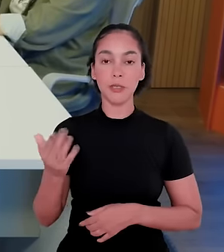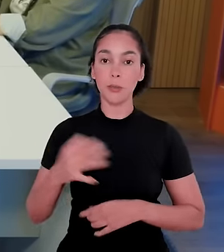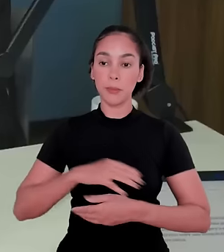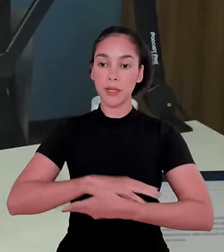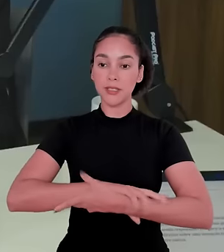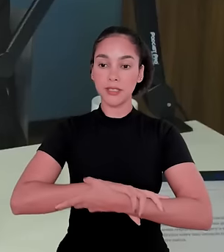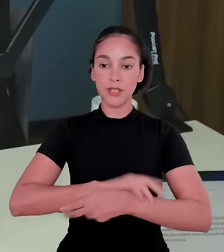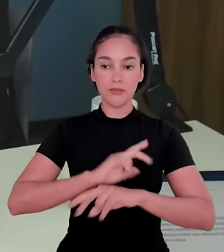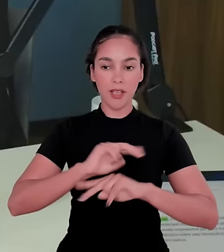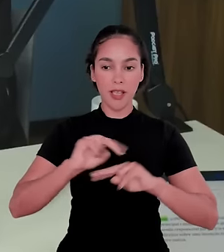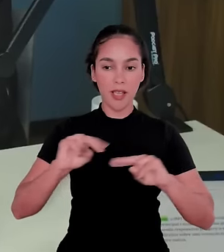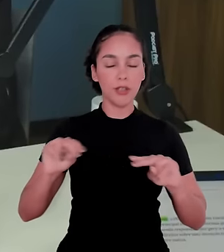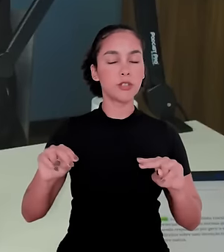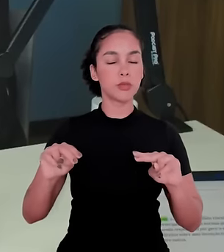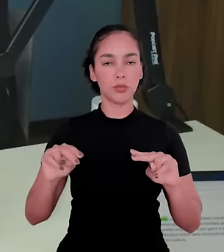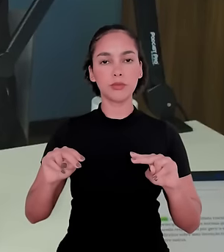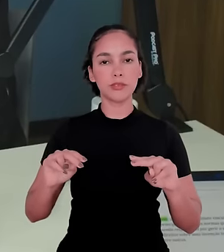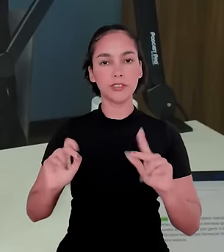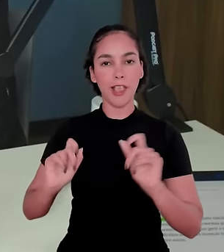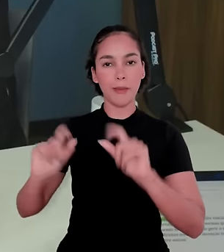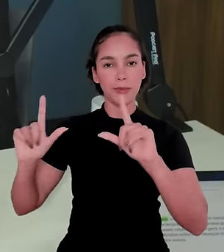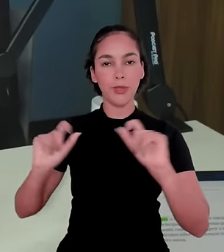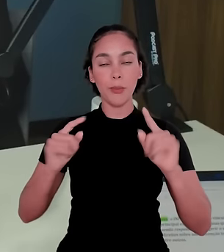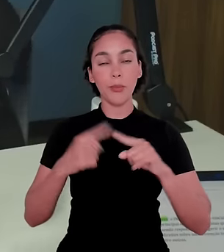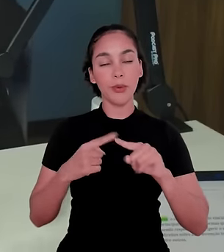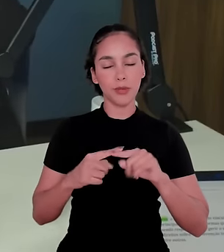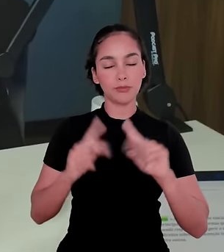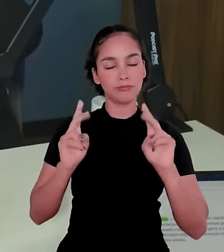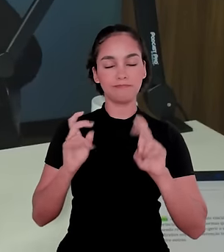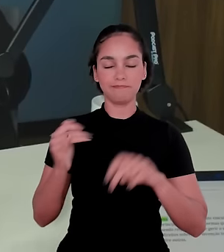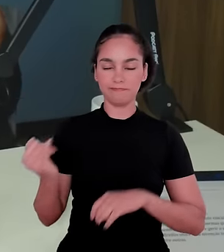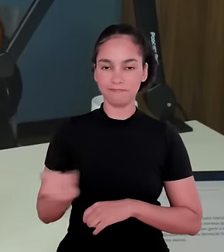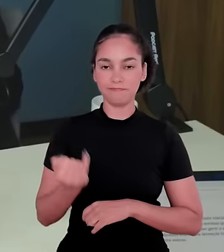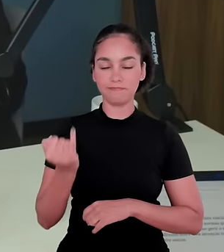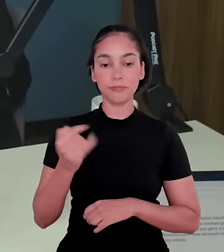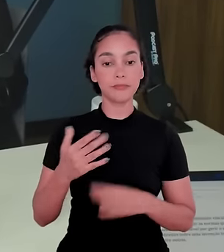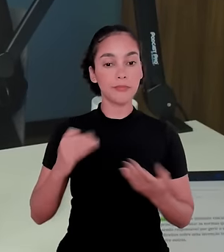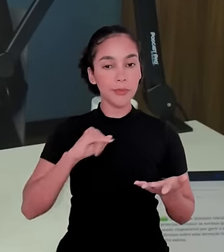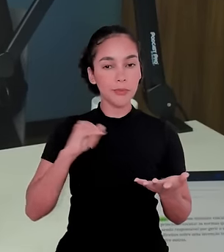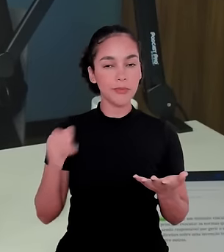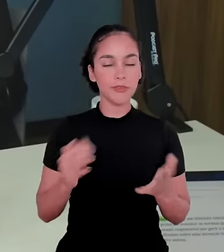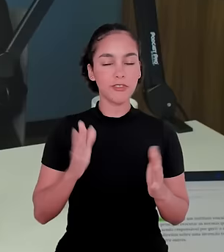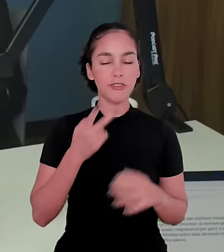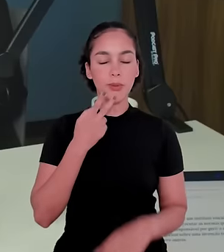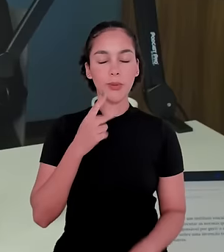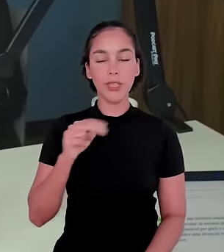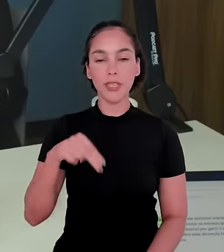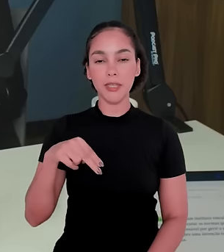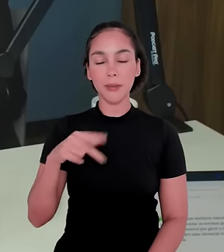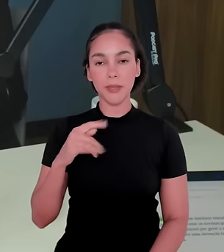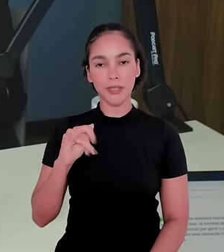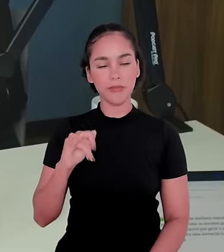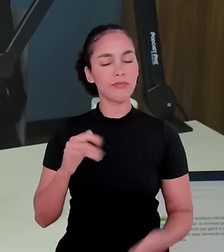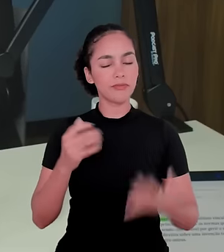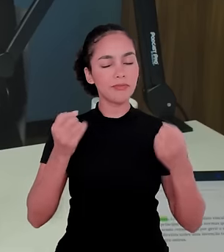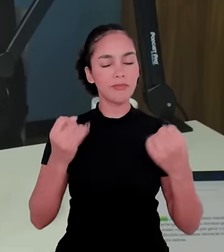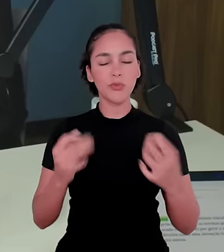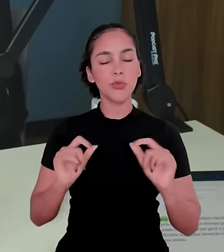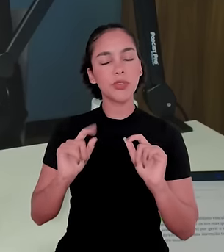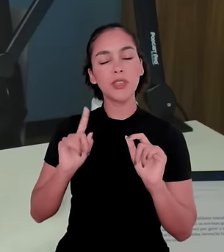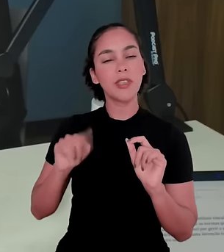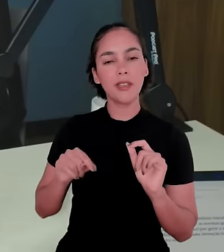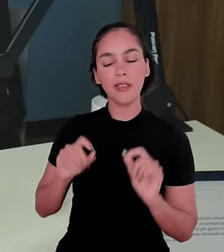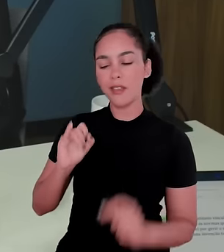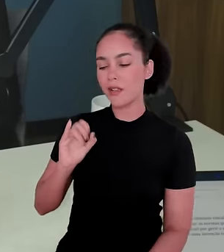episódios também porque é um assunto extremamente relevante E aí aproveitando que a gente já falou de INPI e fala um pouquinho assim o que que é